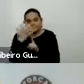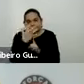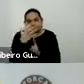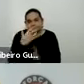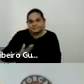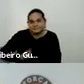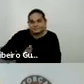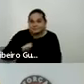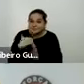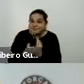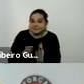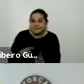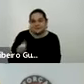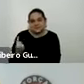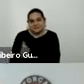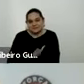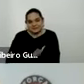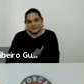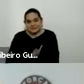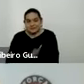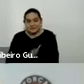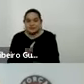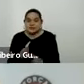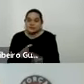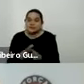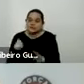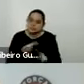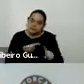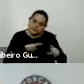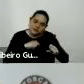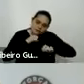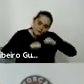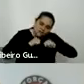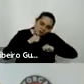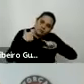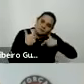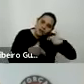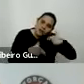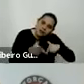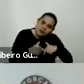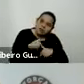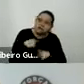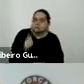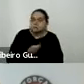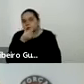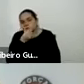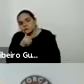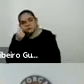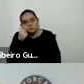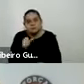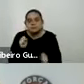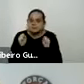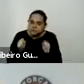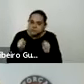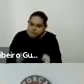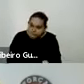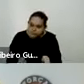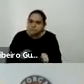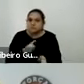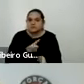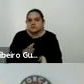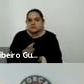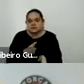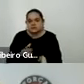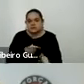porque nós, se estamos na fábrica trabalhando, nossa esposa ou nosso esposo pode estar em home office em casa, e